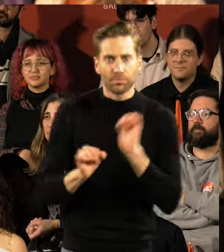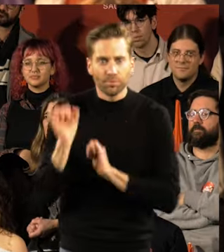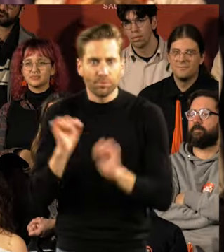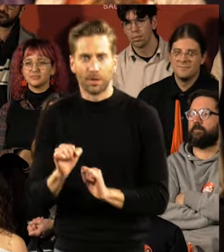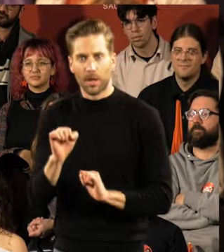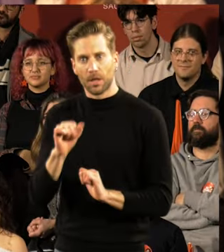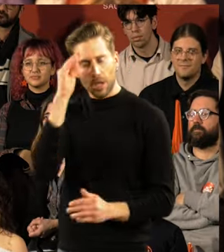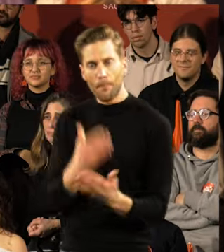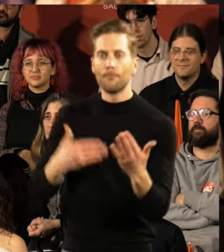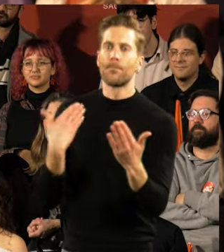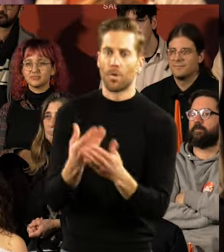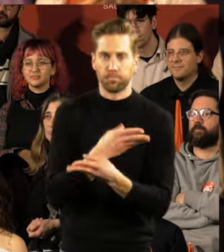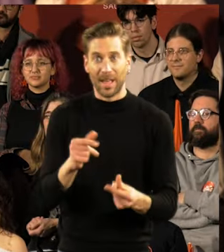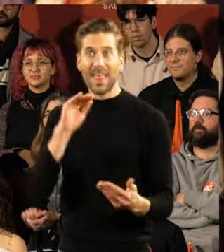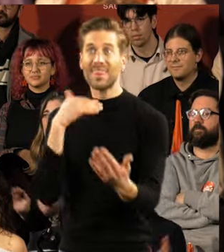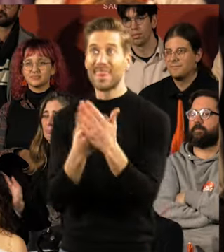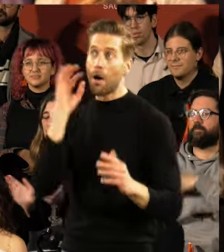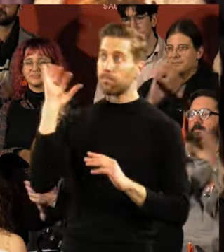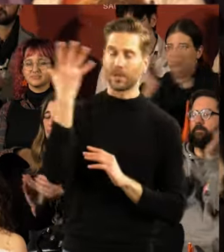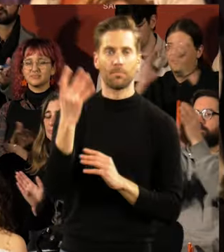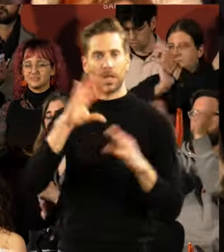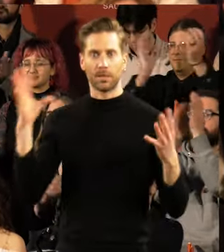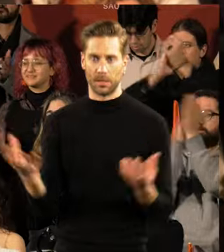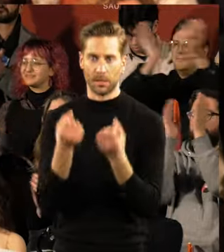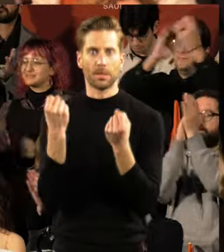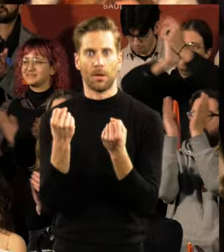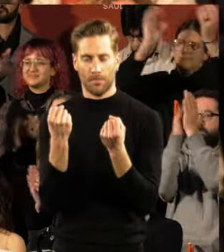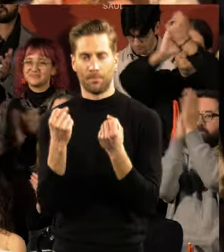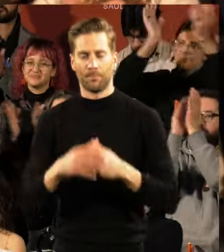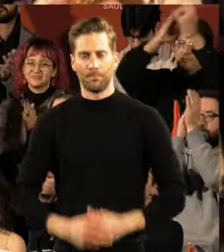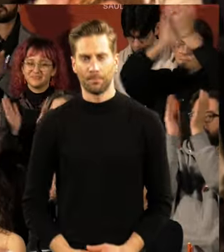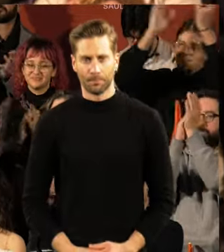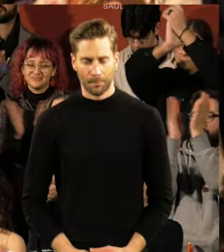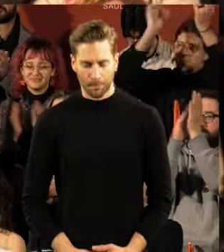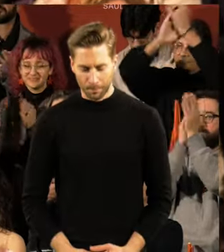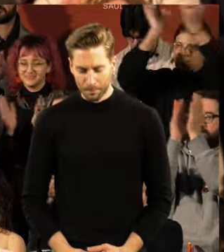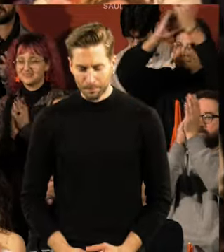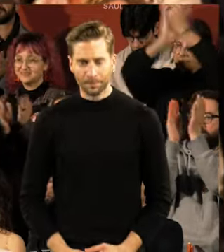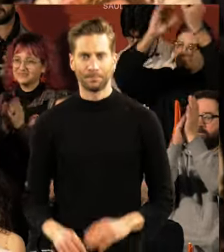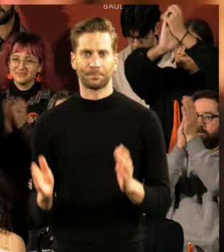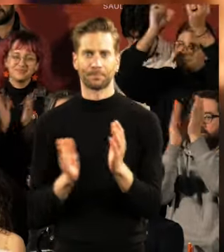resposta que respeita o ambiente e respeita o conforto que tem vivido nas cidades.